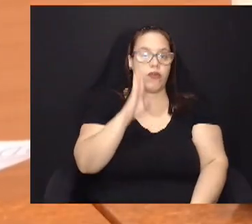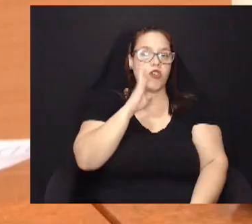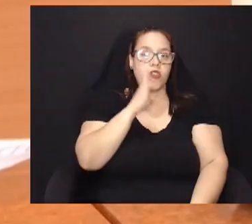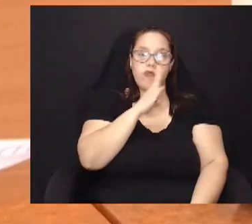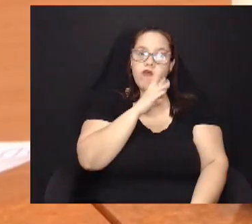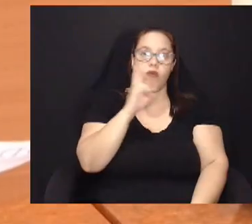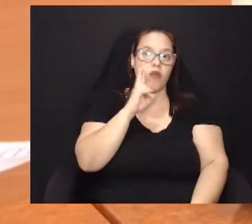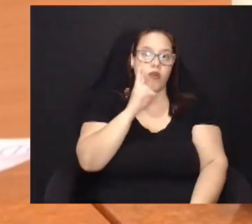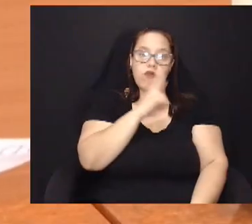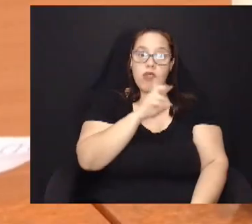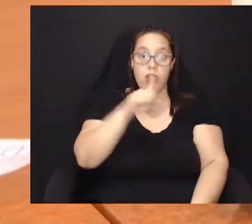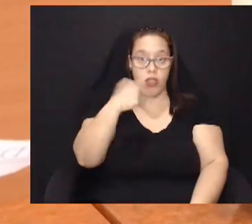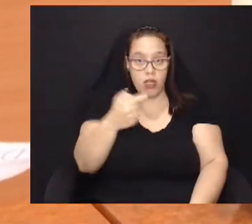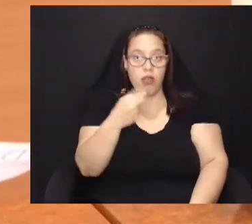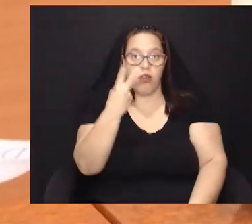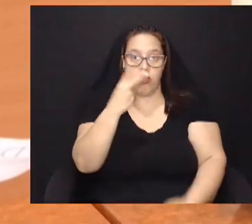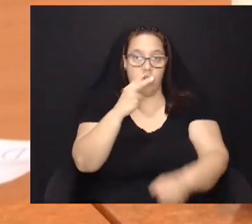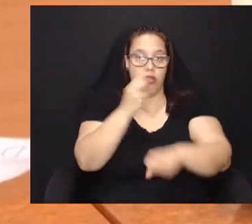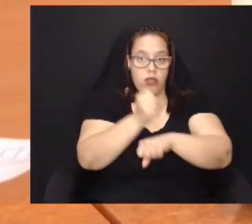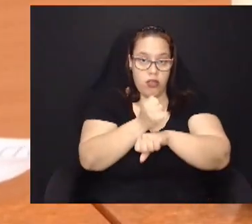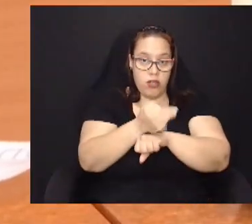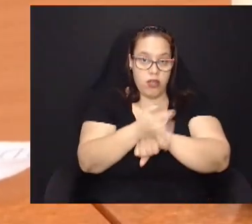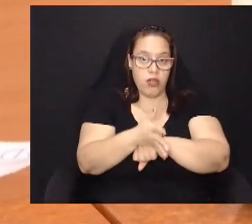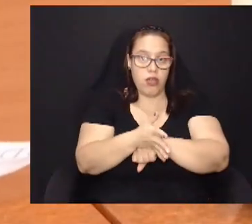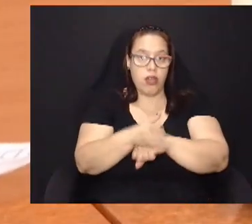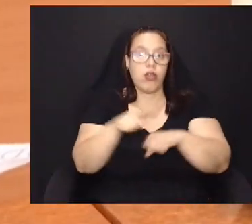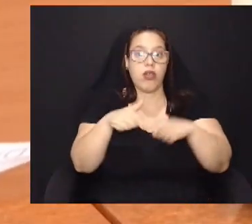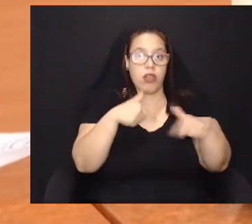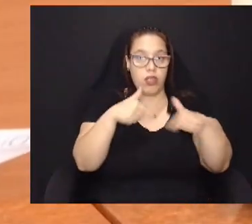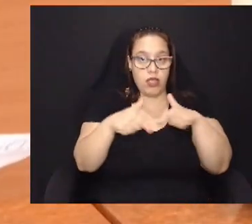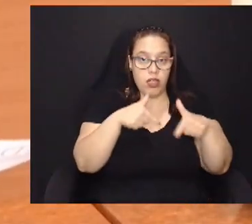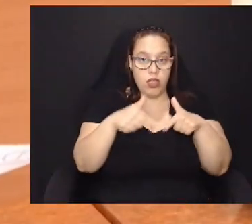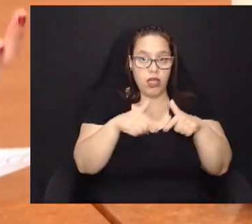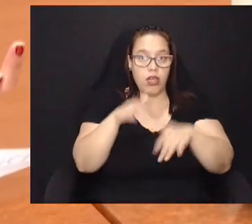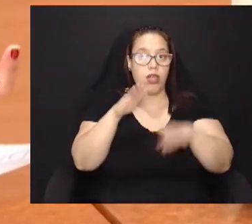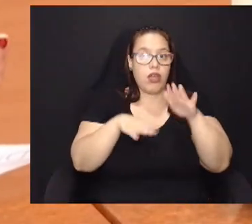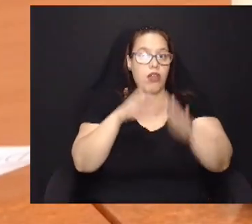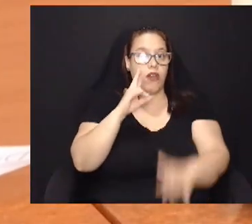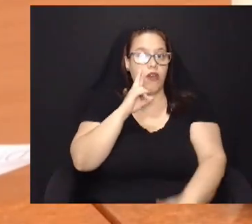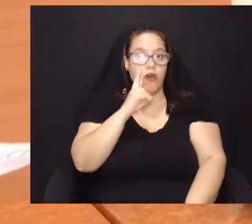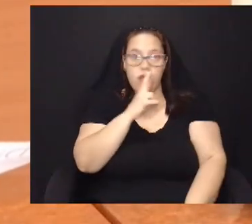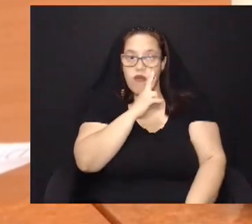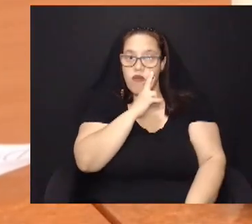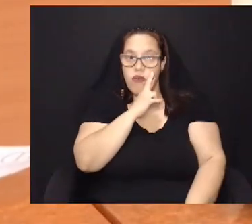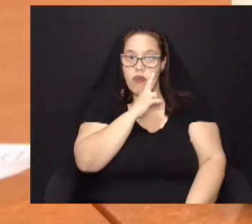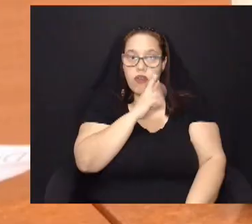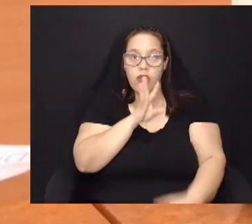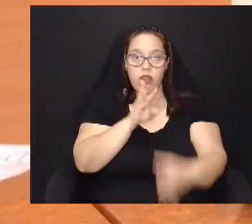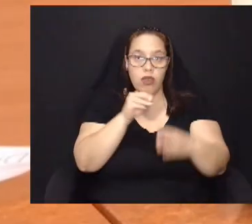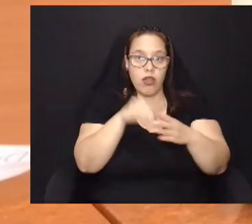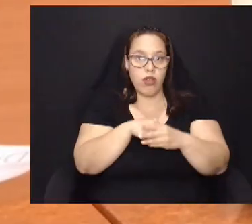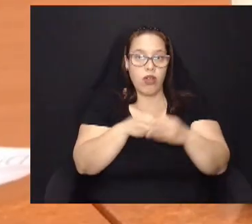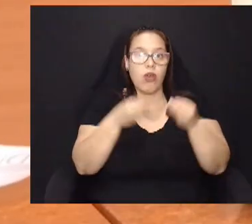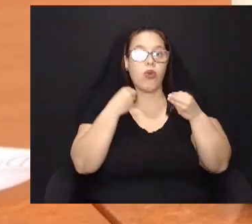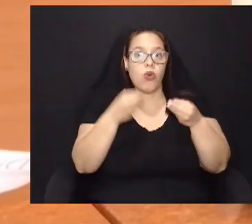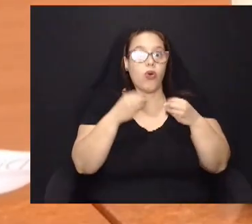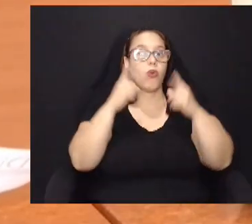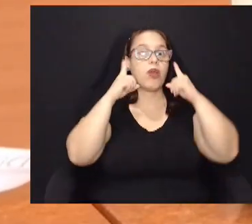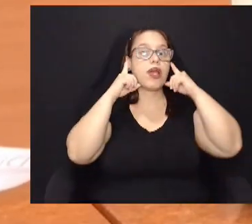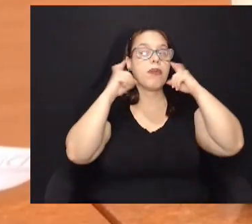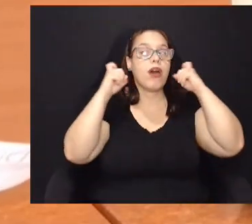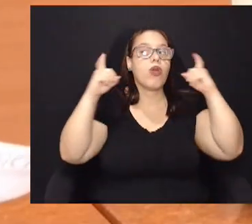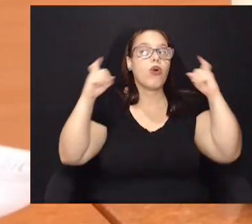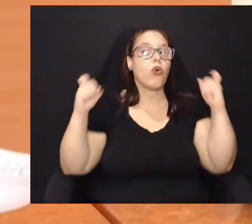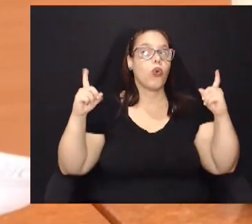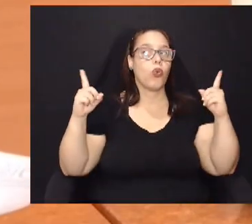das 2 quiser funcionar, porque tem uma empregabilidade, às vezes é um restaurante que atende interno, como que esse barulho vai